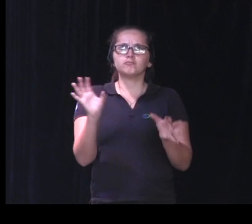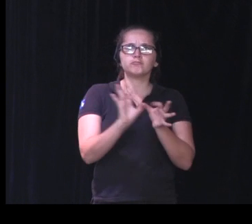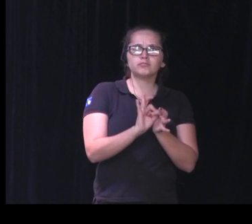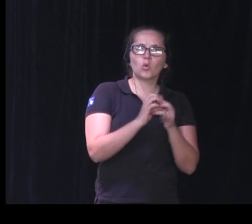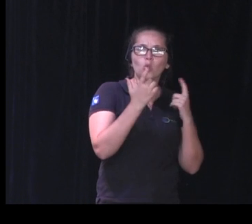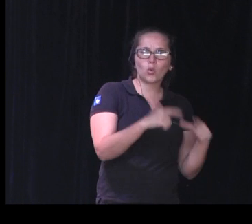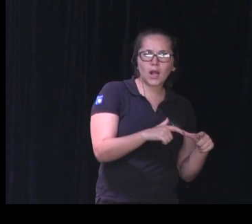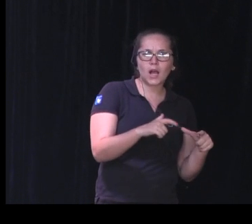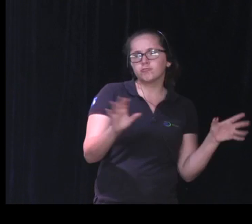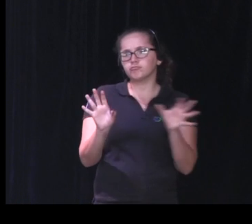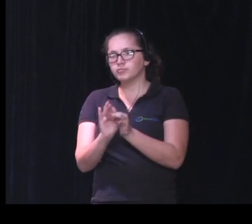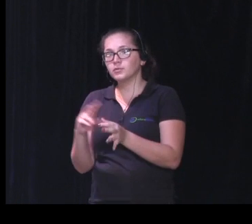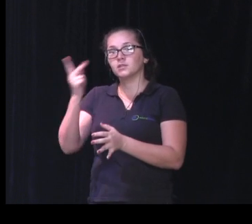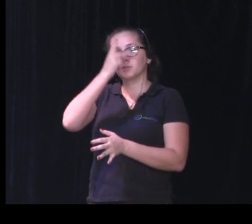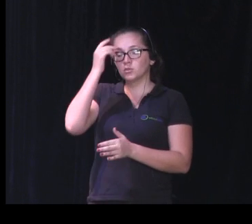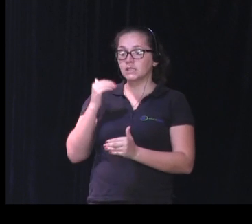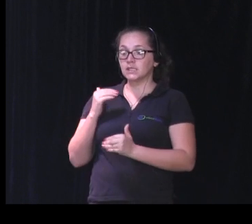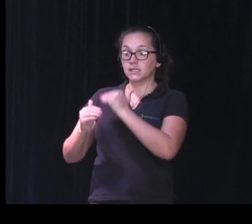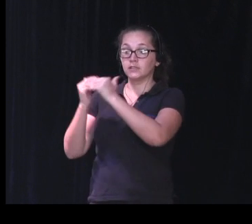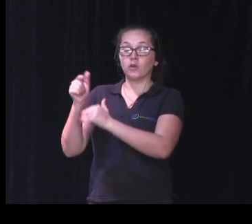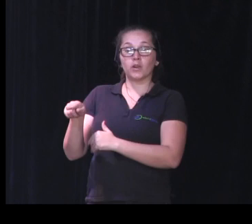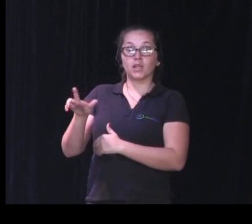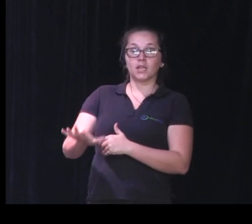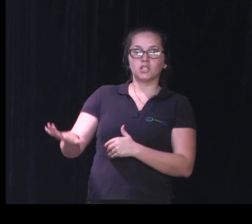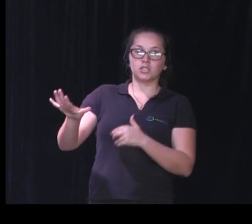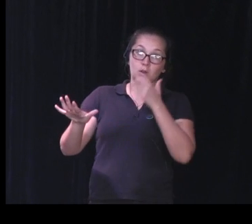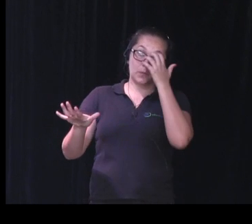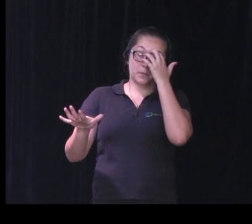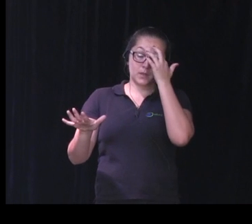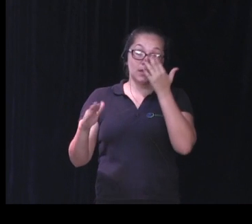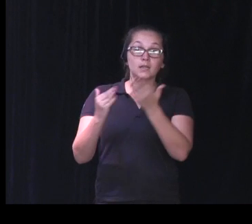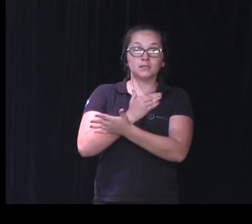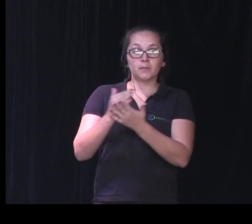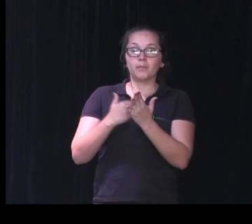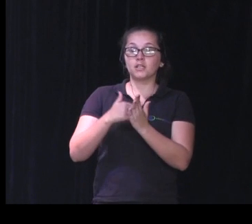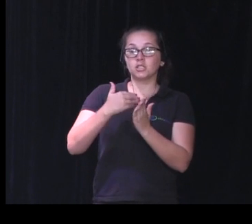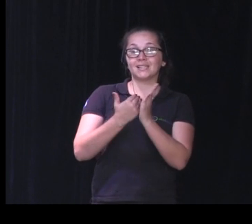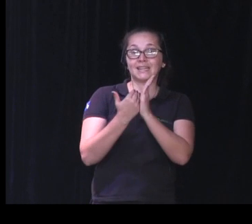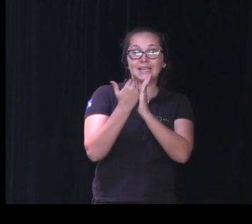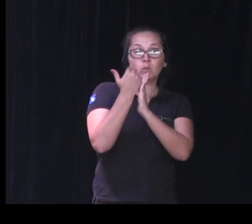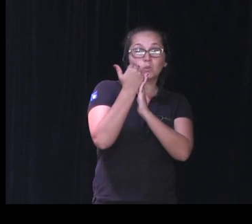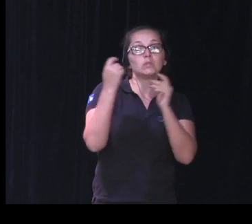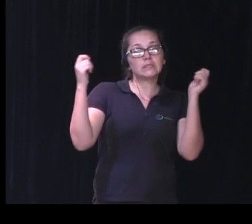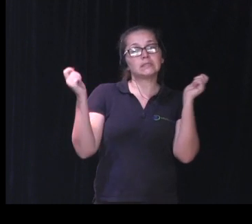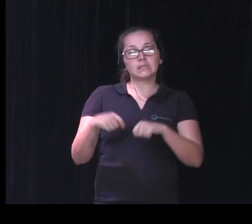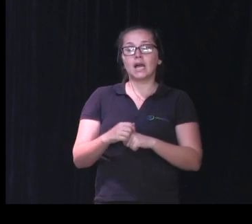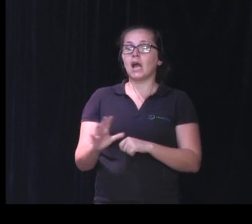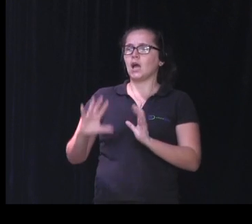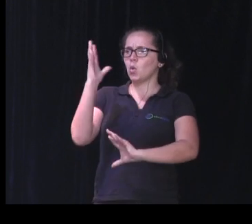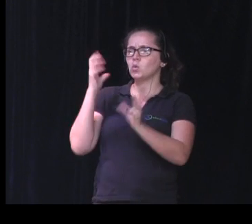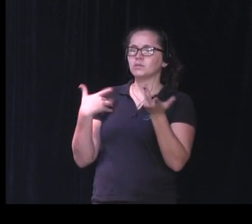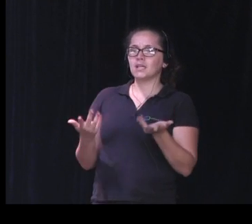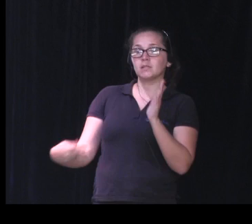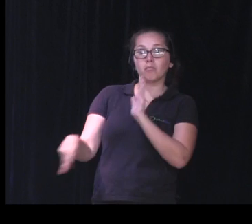relação entre o lugar e os seres humanos que se desenvolvem naquela região, dependendo da altura. Você vê